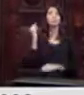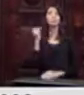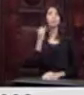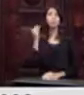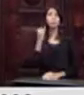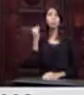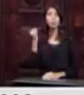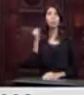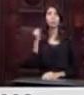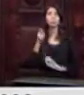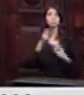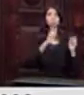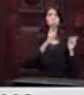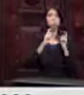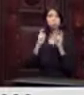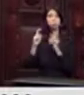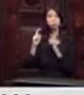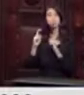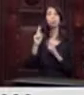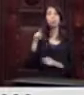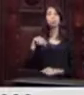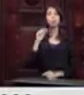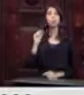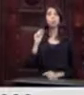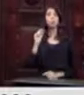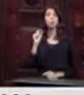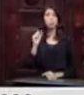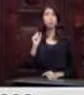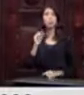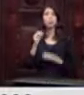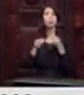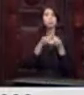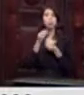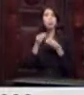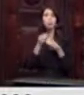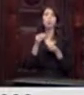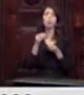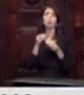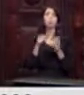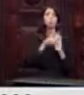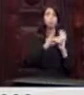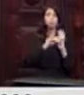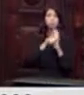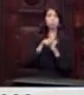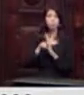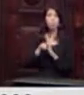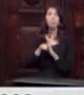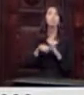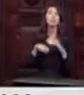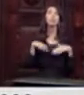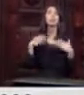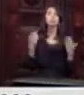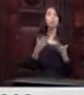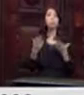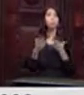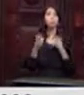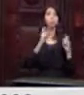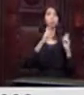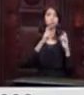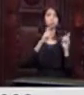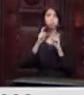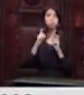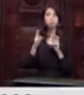dessa discussão, sem dúvida, é a questão dos incentivos fiscais. E isso deflagra um debate